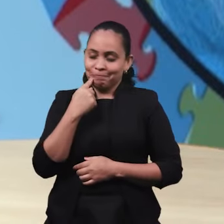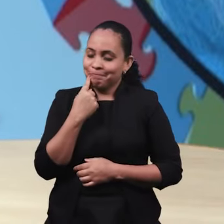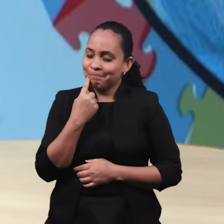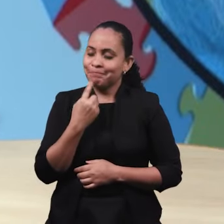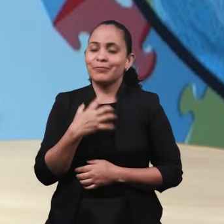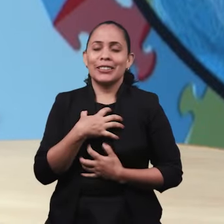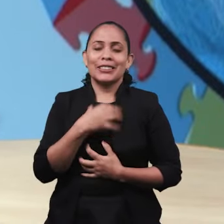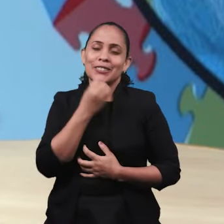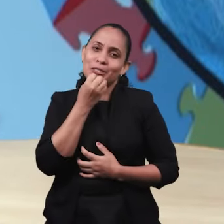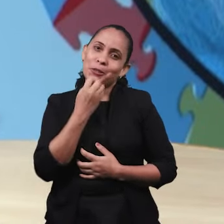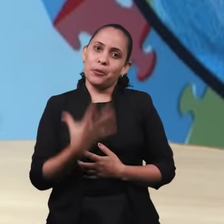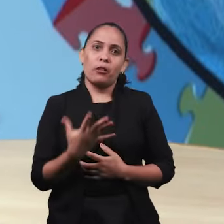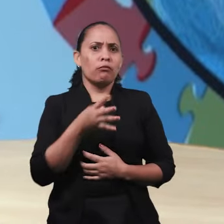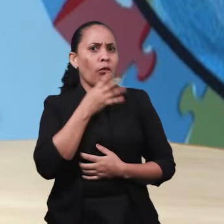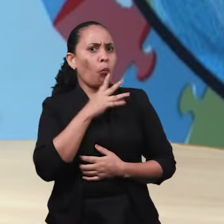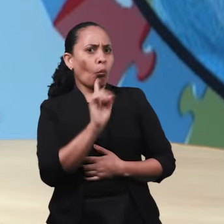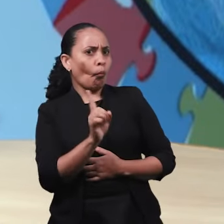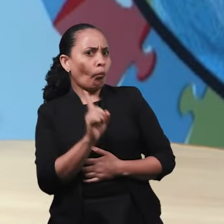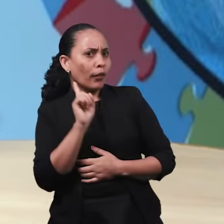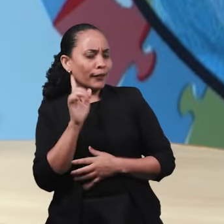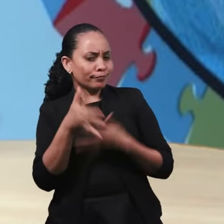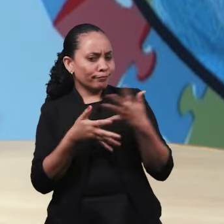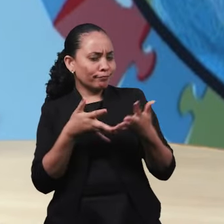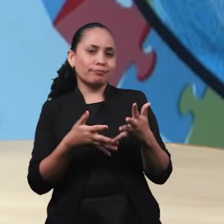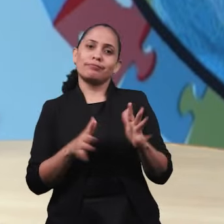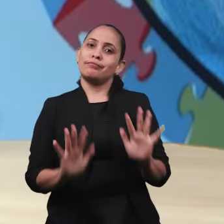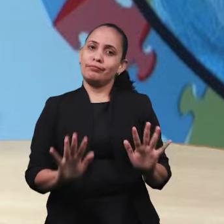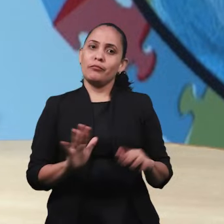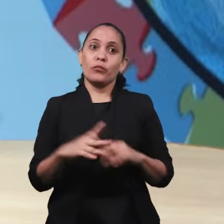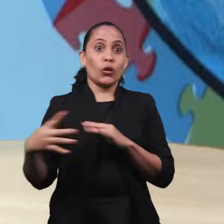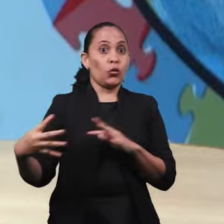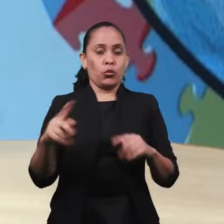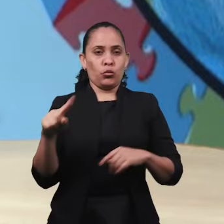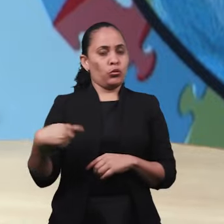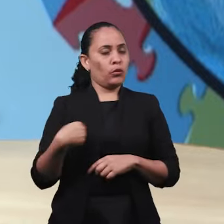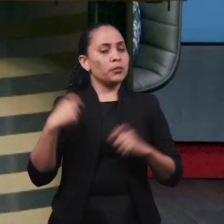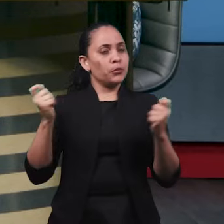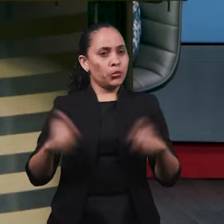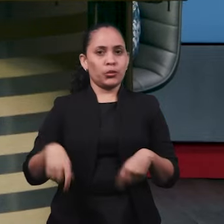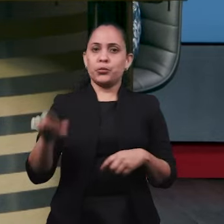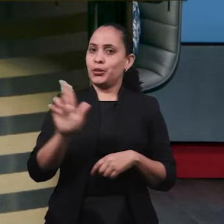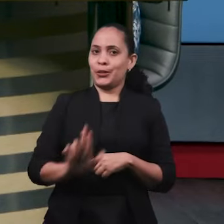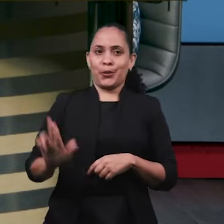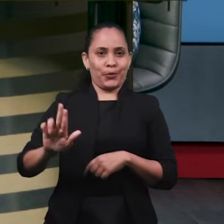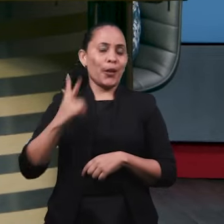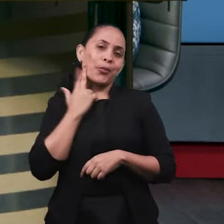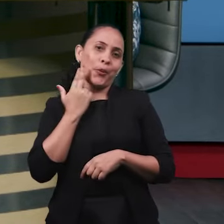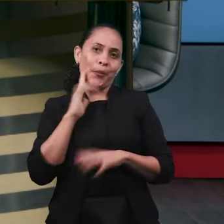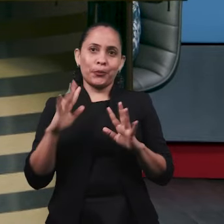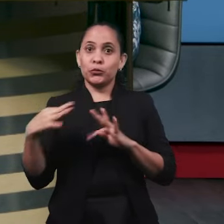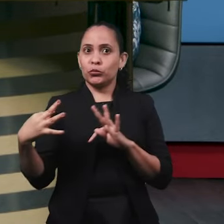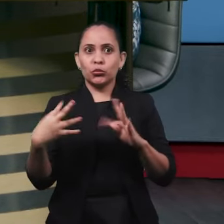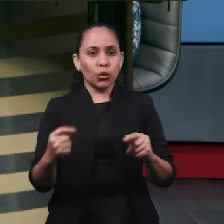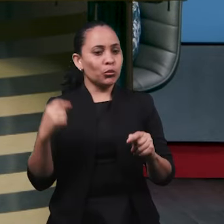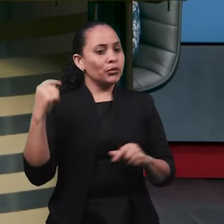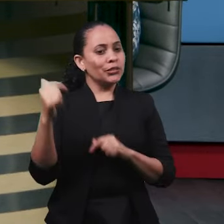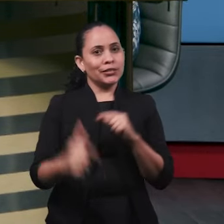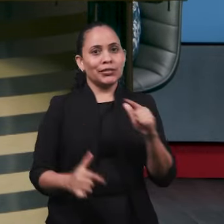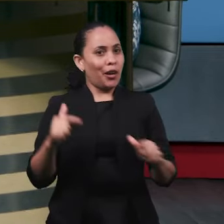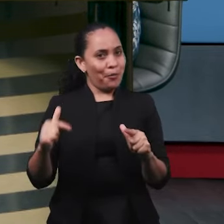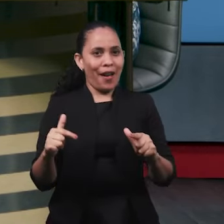acolhido, ainda que você não conheça a língua brasileira de sinais. Sim. Mas todos nós podemos ser usados pelo Senhor. E como